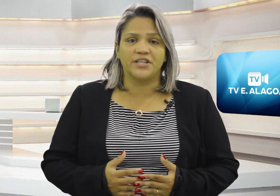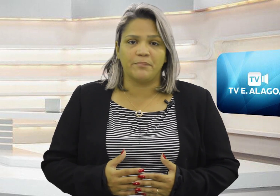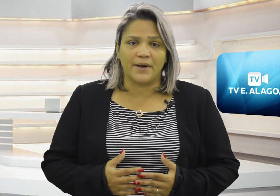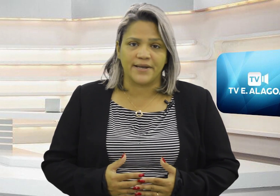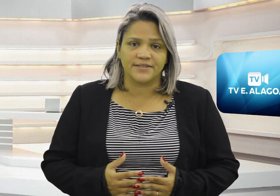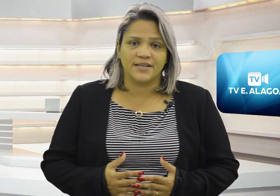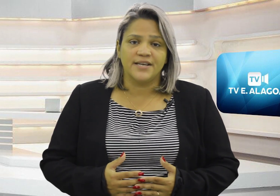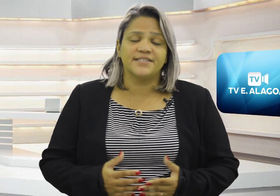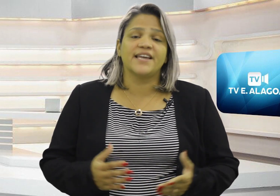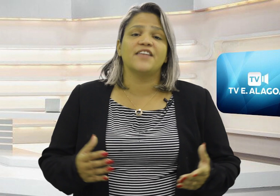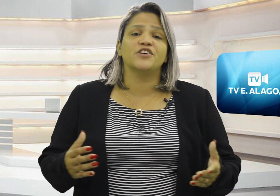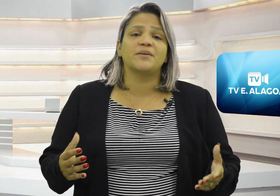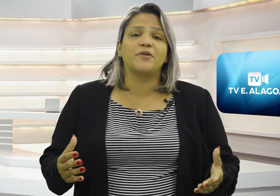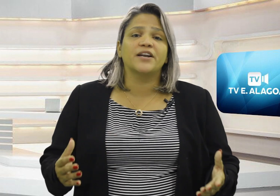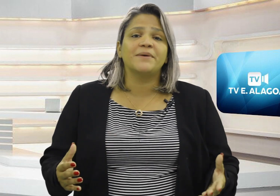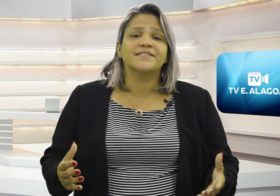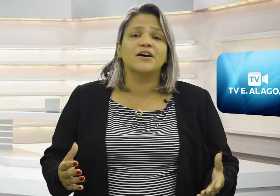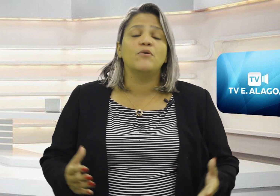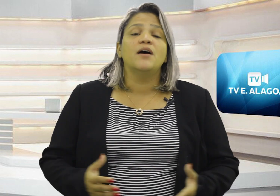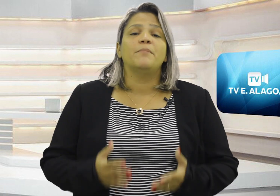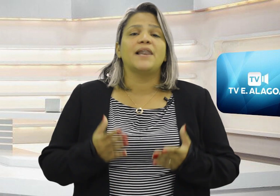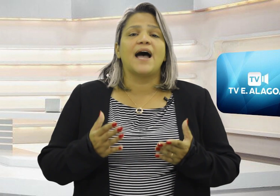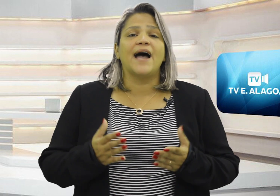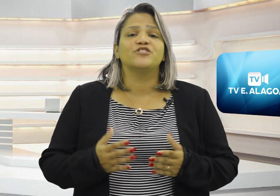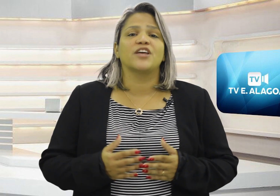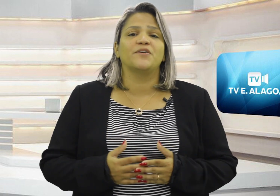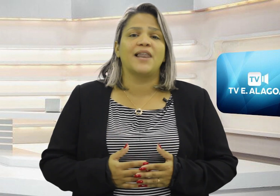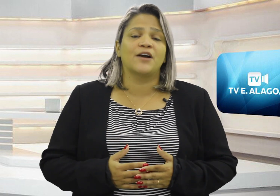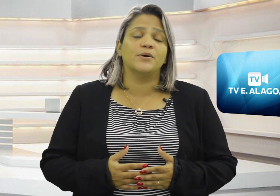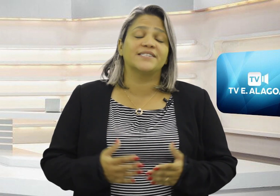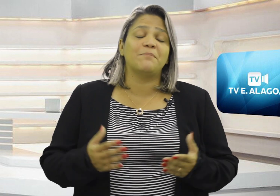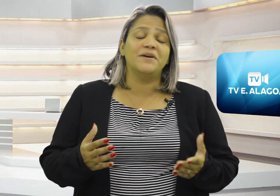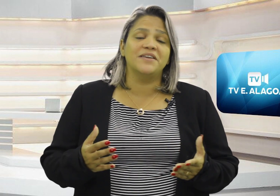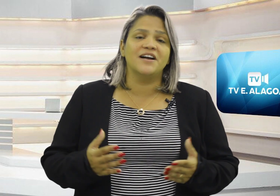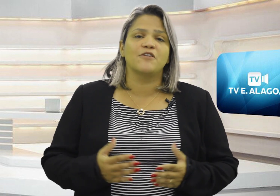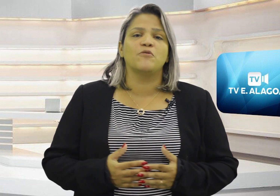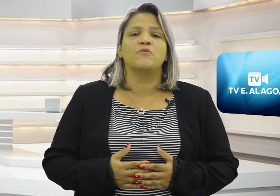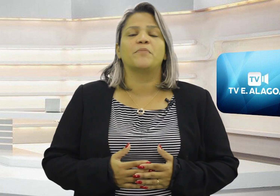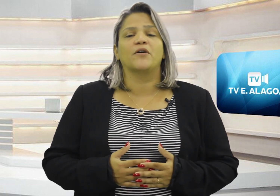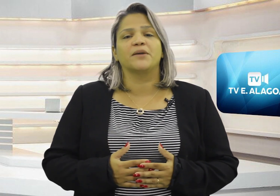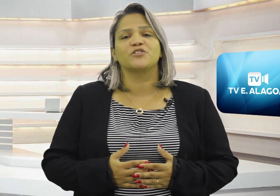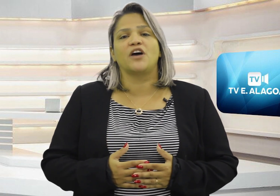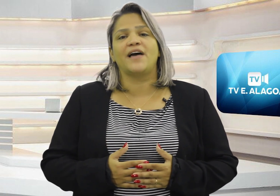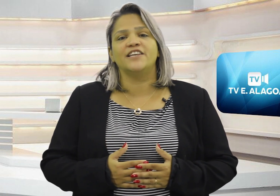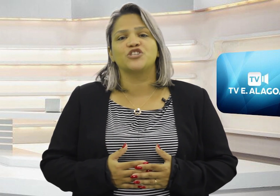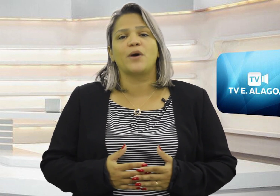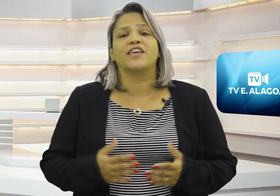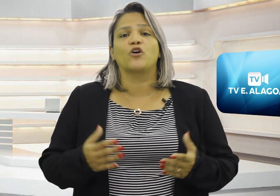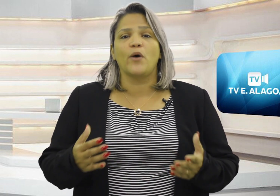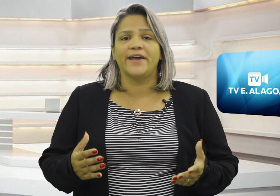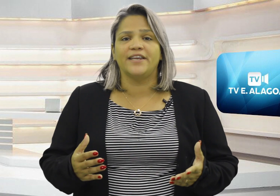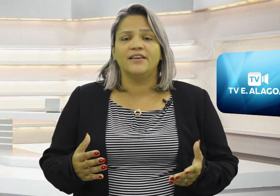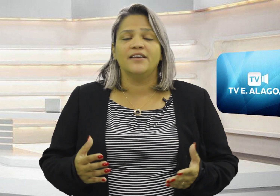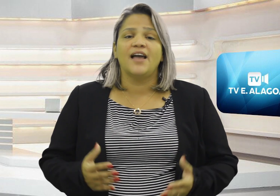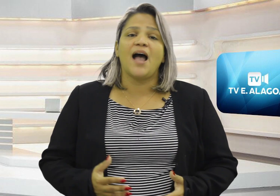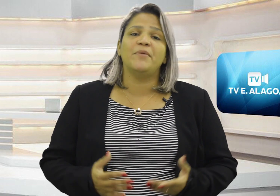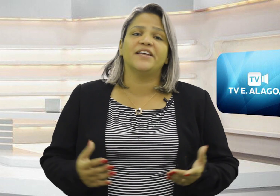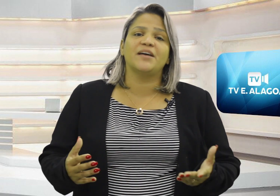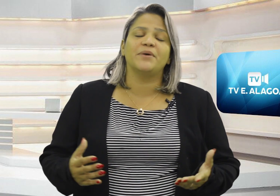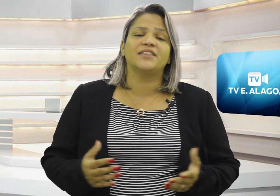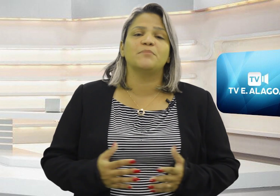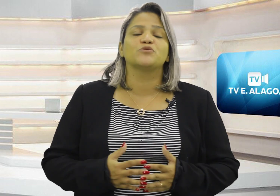de muita paz. Segue a nossa programação pela Rádio Estadão Alagoas amanhã, com um programa jornalístico aqui com a Eri.